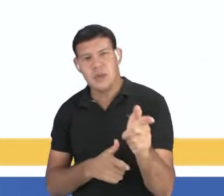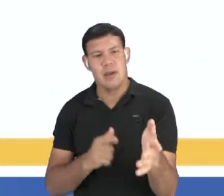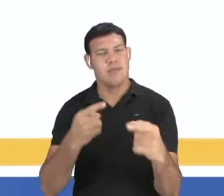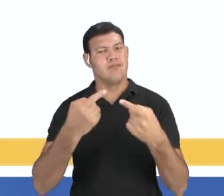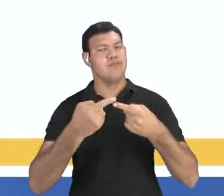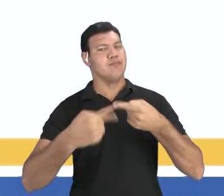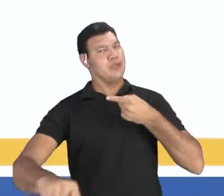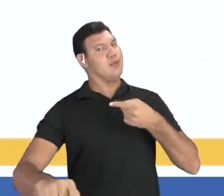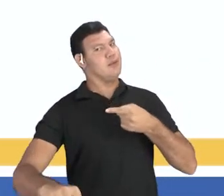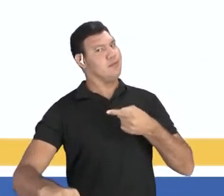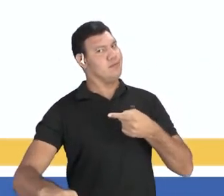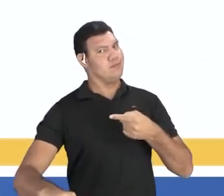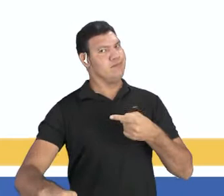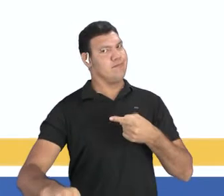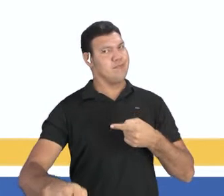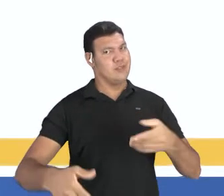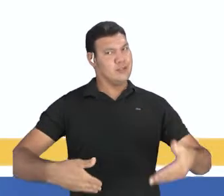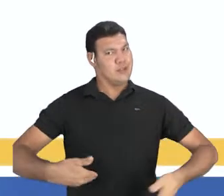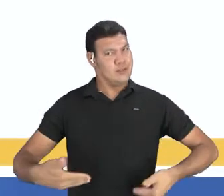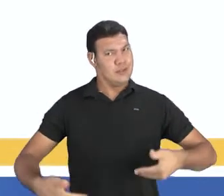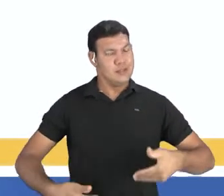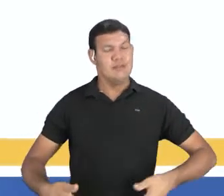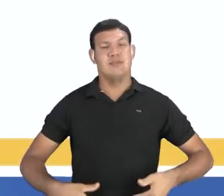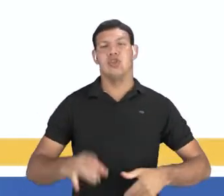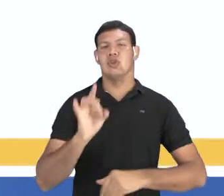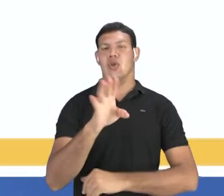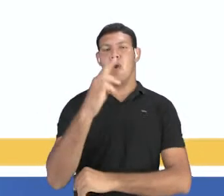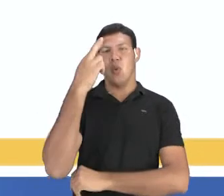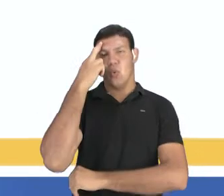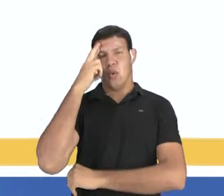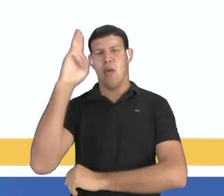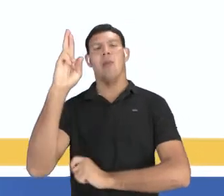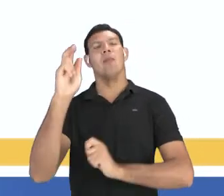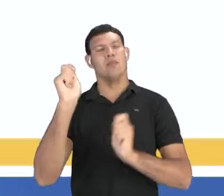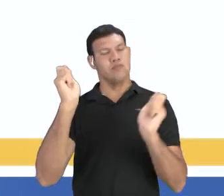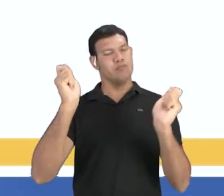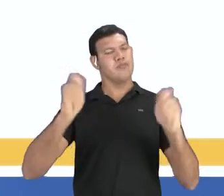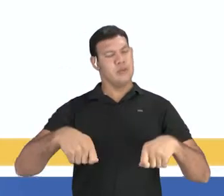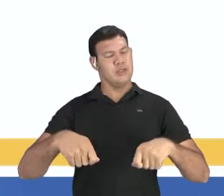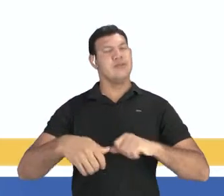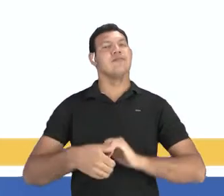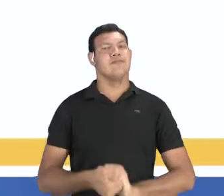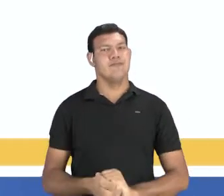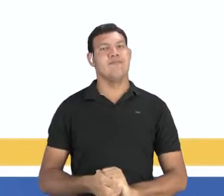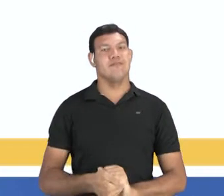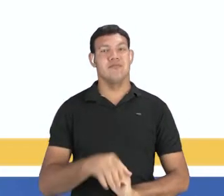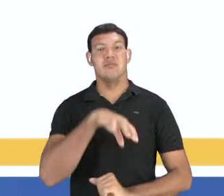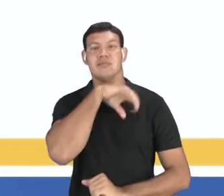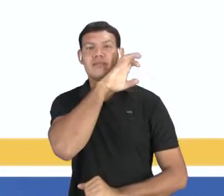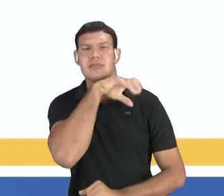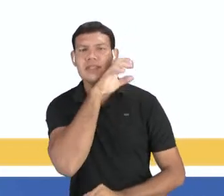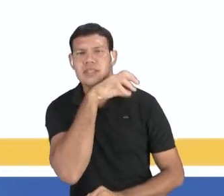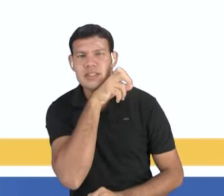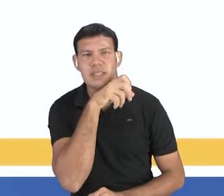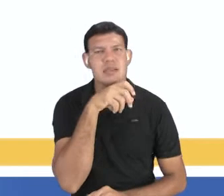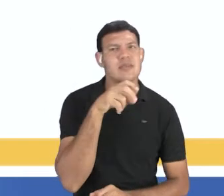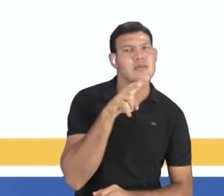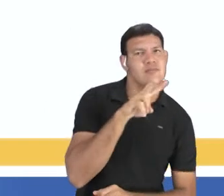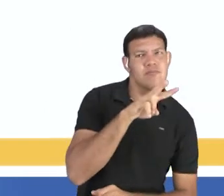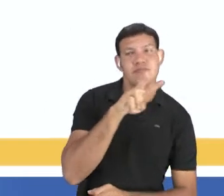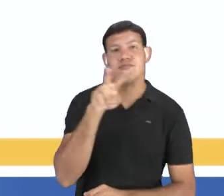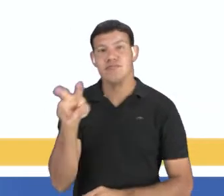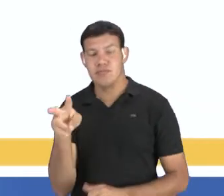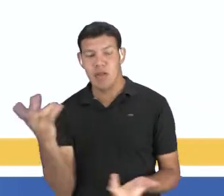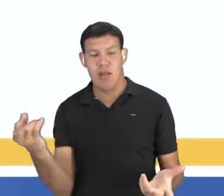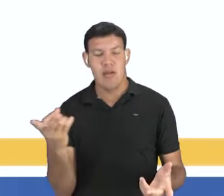em terras comunais né direito era apenas dos senhores feudais né o excesso podem levar seus animais e mais